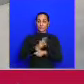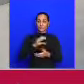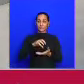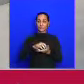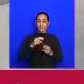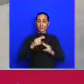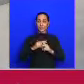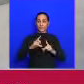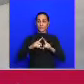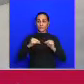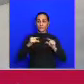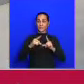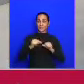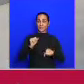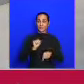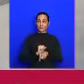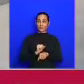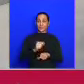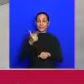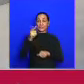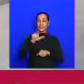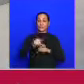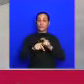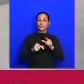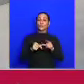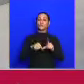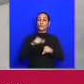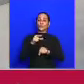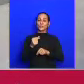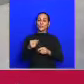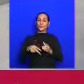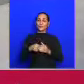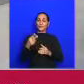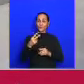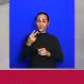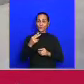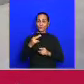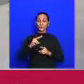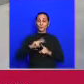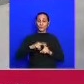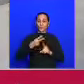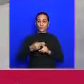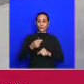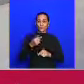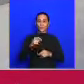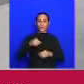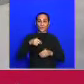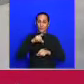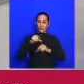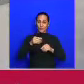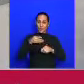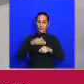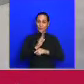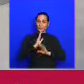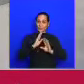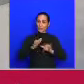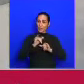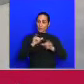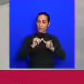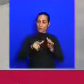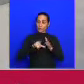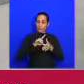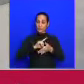sorteio com a matriz da Caixa em Brasília. E depois nós vamos para o segundo sorteio. Sorteio validado! E como a gente havia